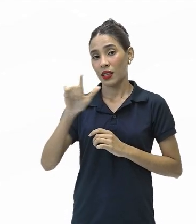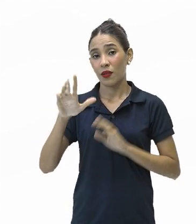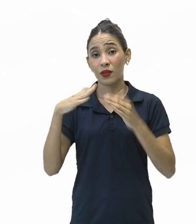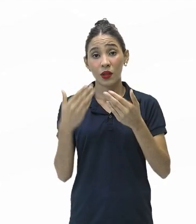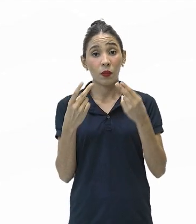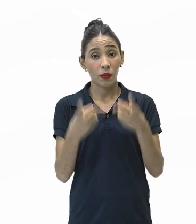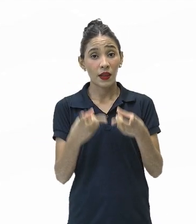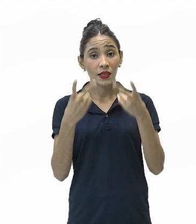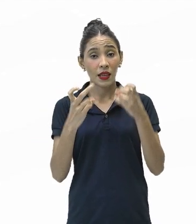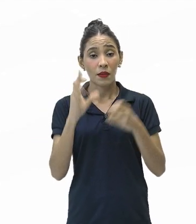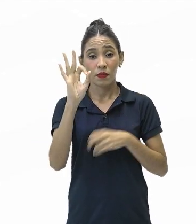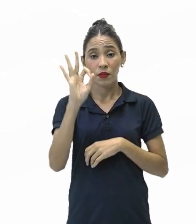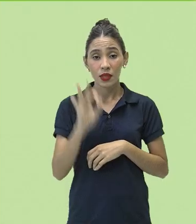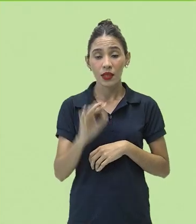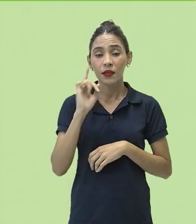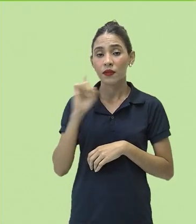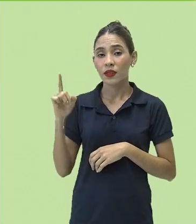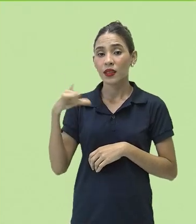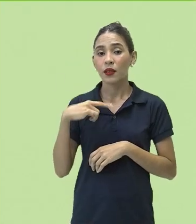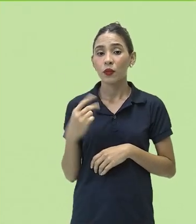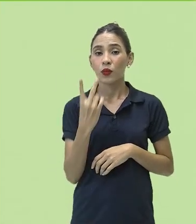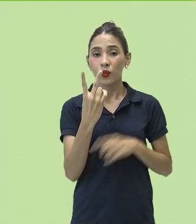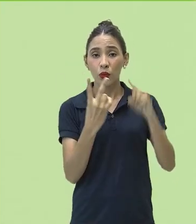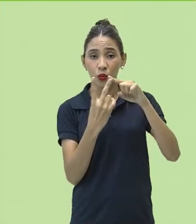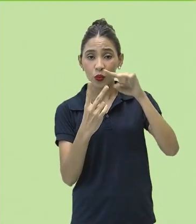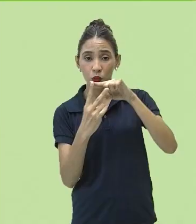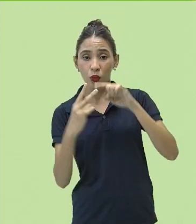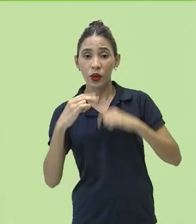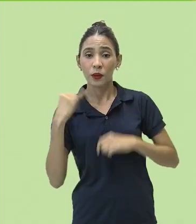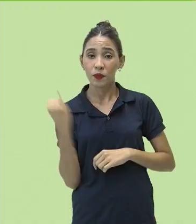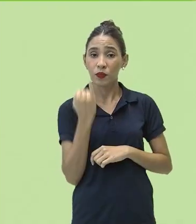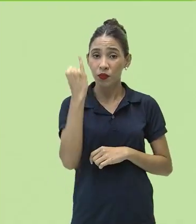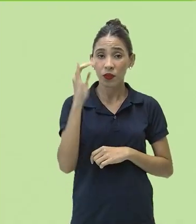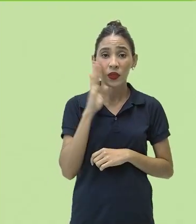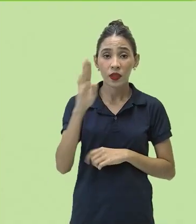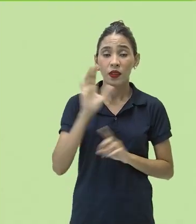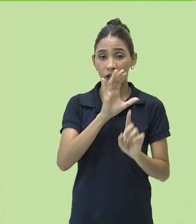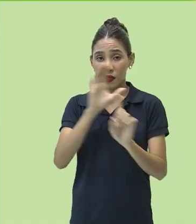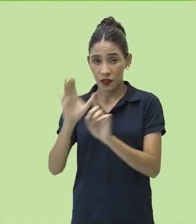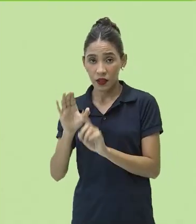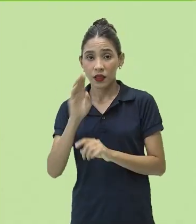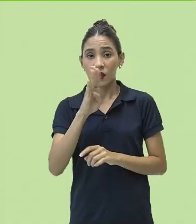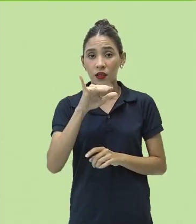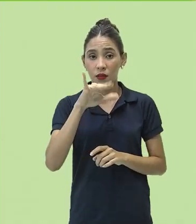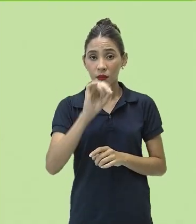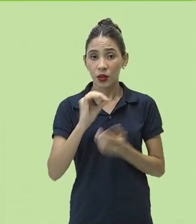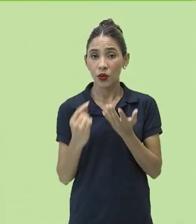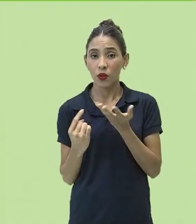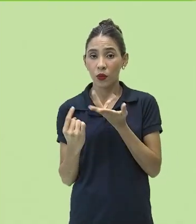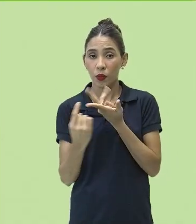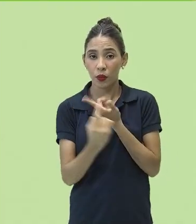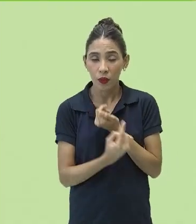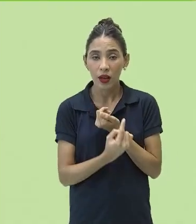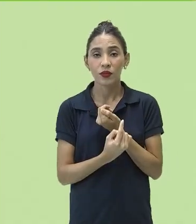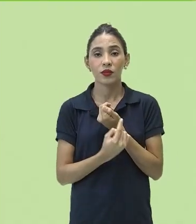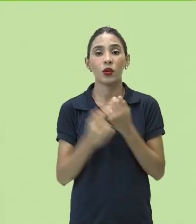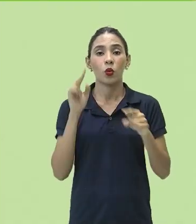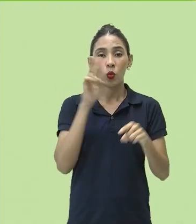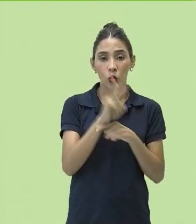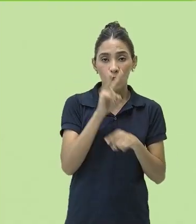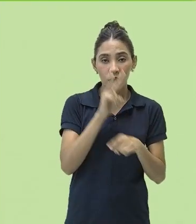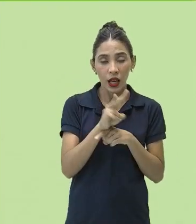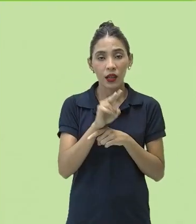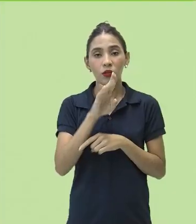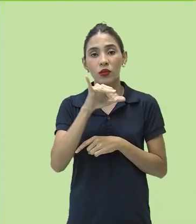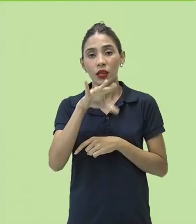nessas porcentagens que nós temos 2 coisas principalmente influenciando. A questão da biodiversidade, né, a preservação e a conservação